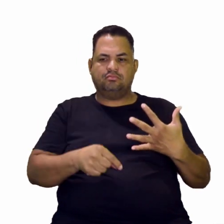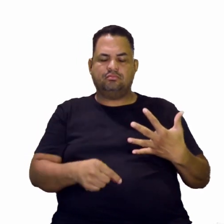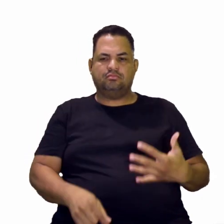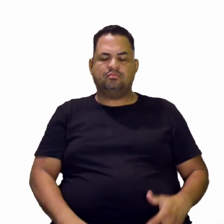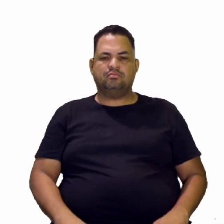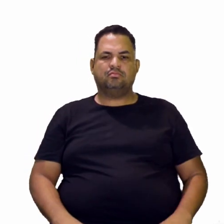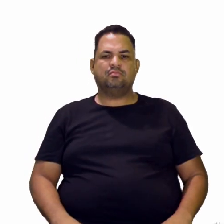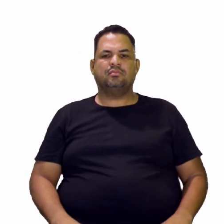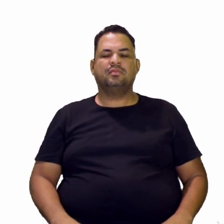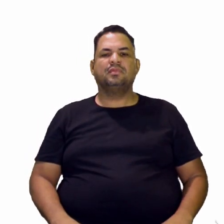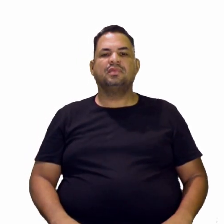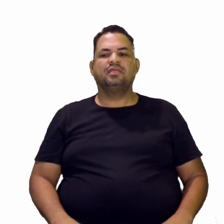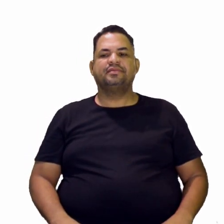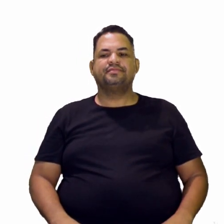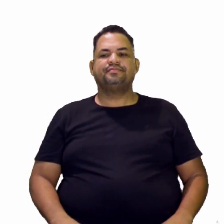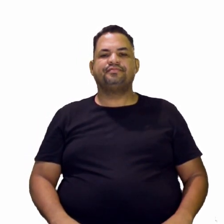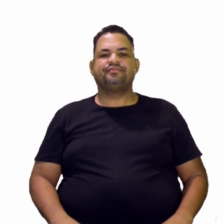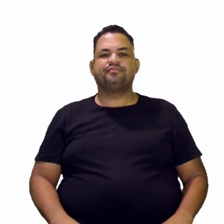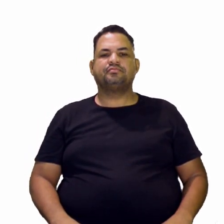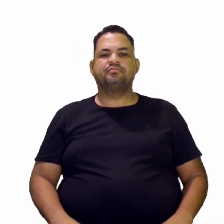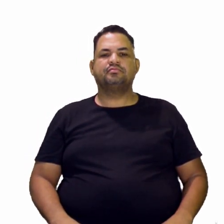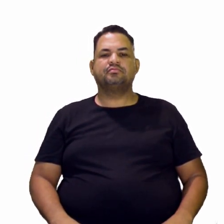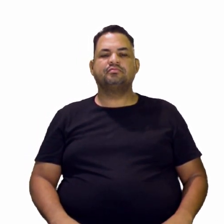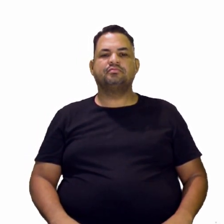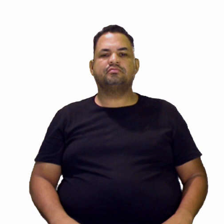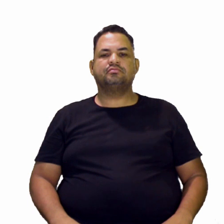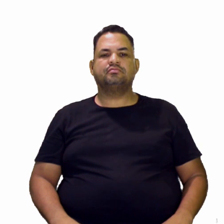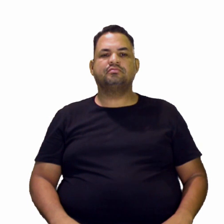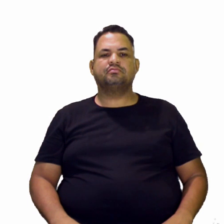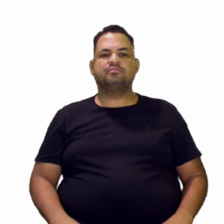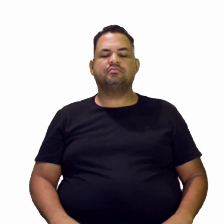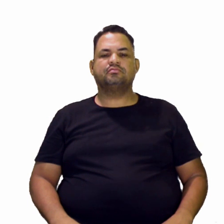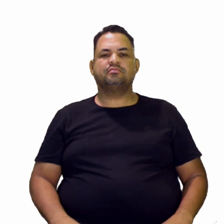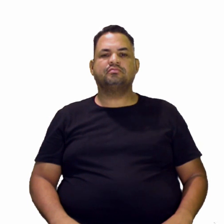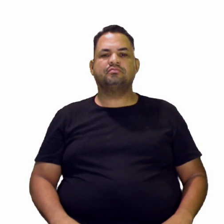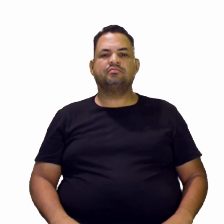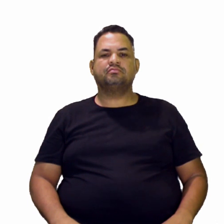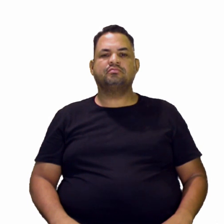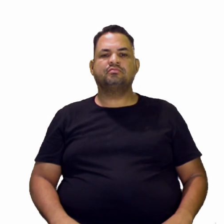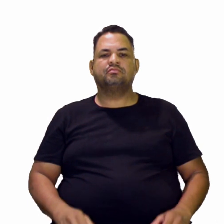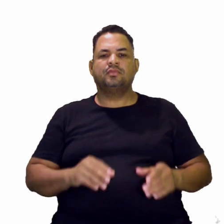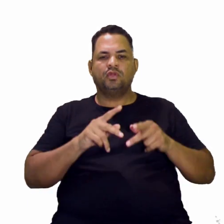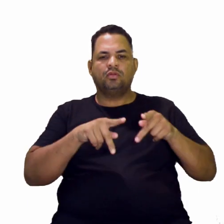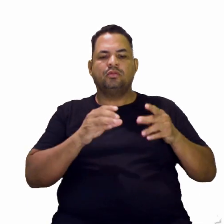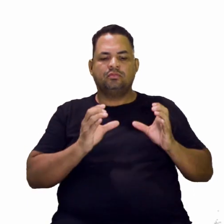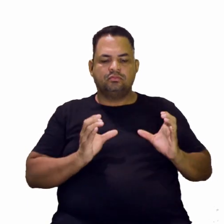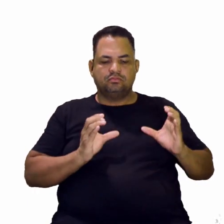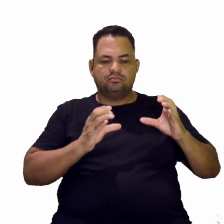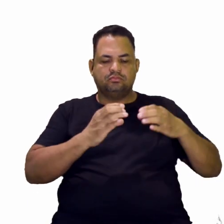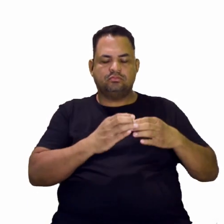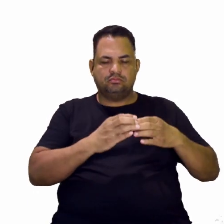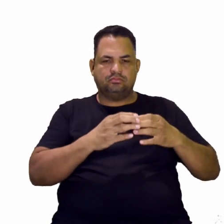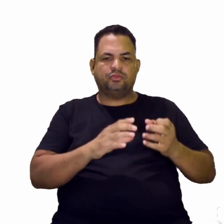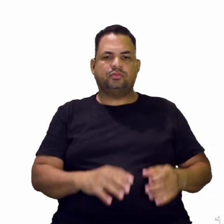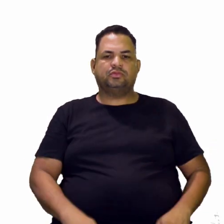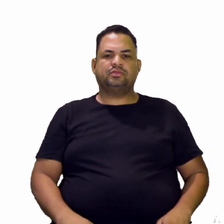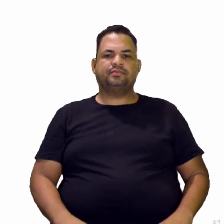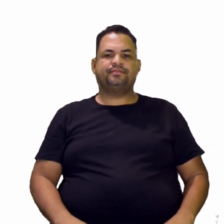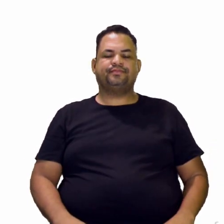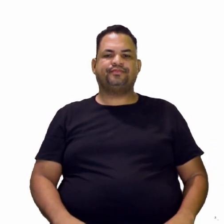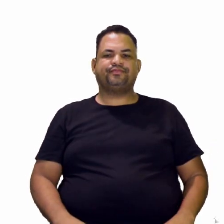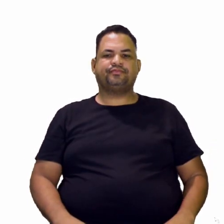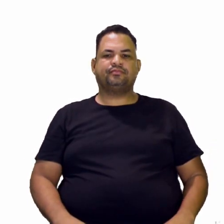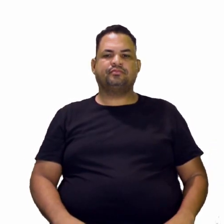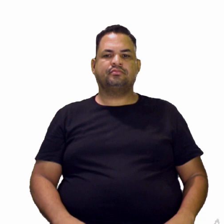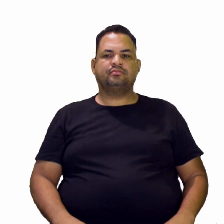espécie. Isso aqui é uma população. Lembra? O que é uma população? É um conjunto de seres da mesma espécie num